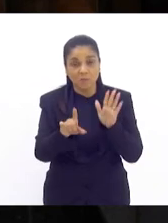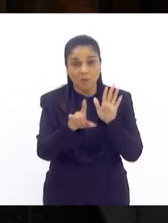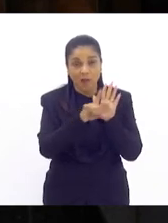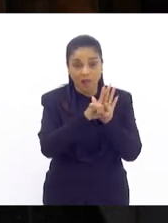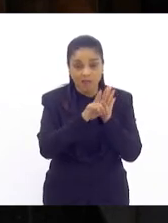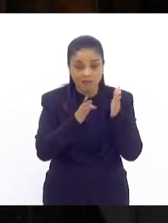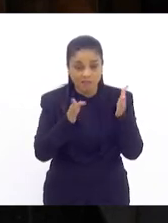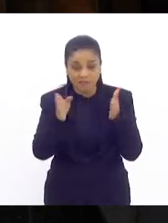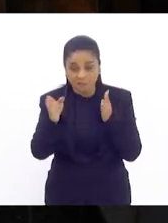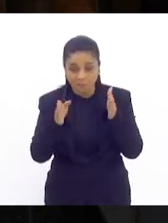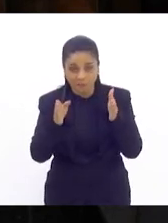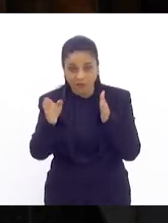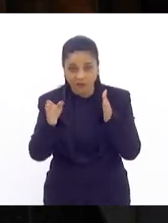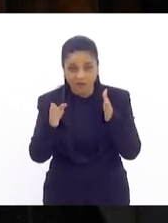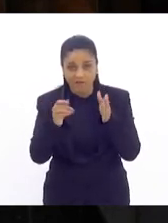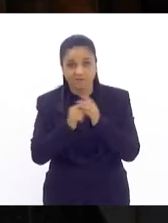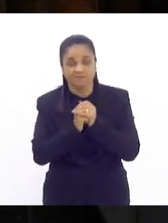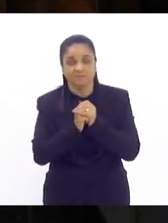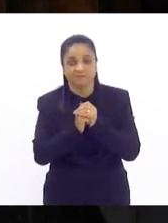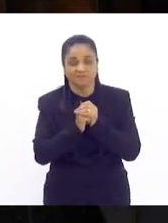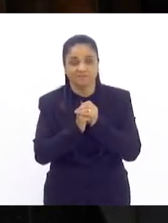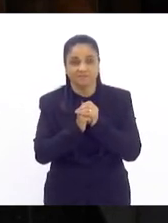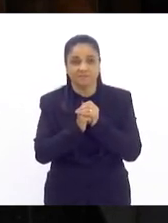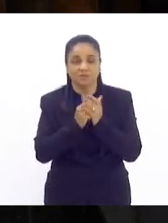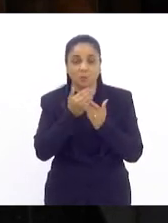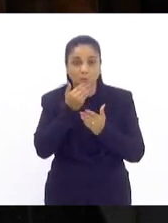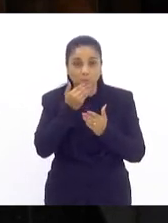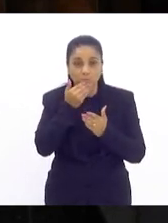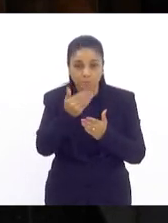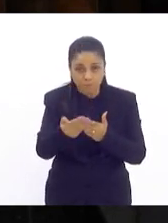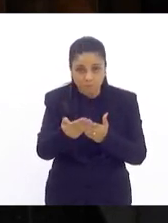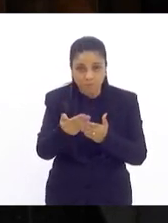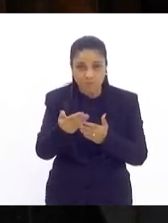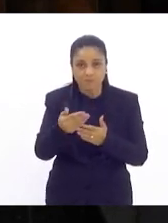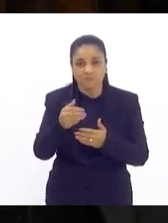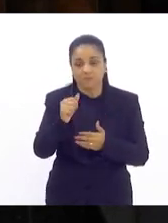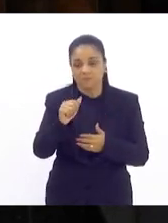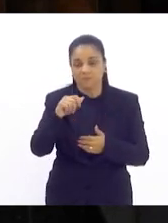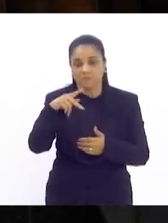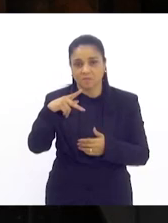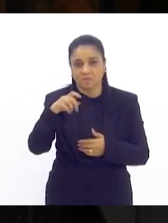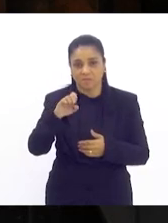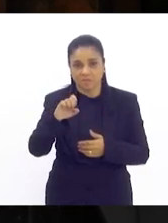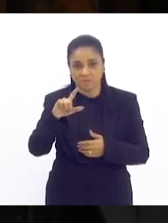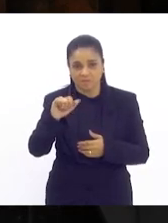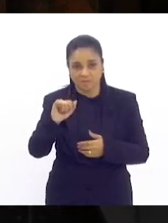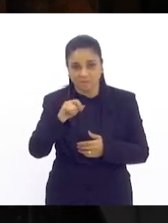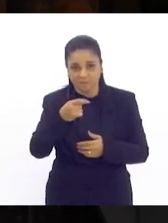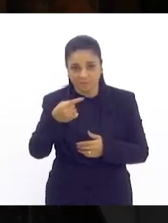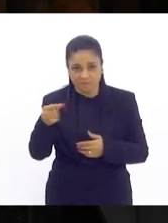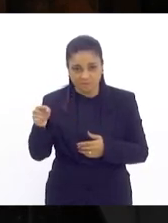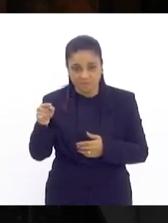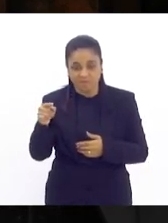inclusive na apelação os reclamantes